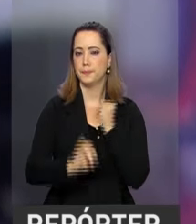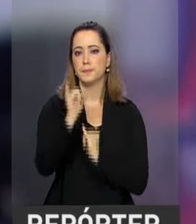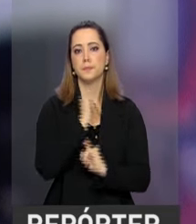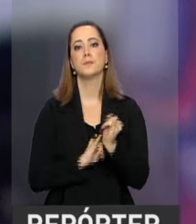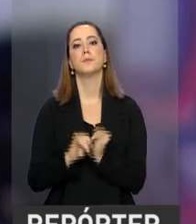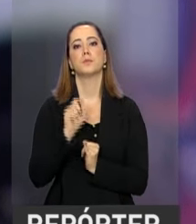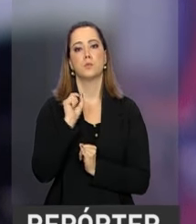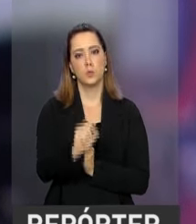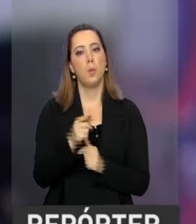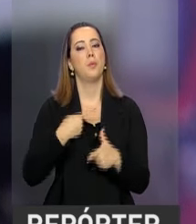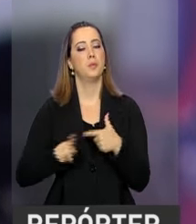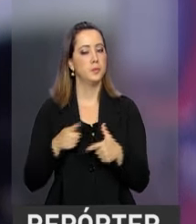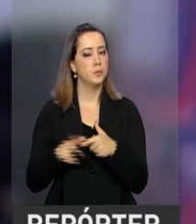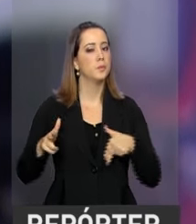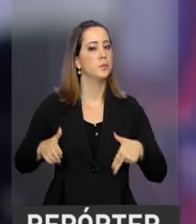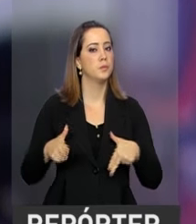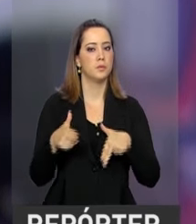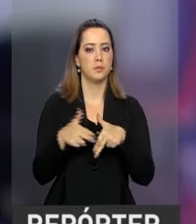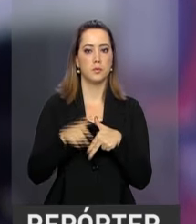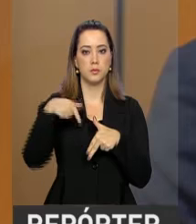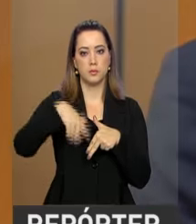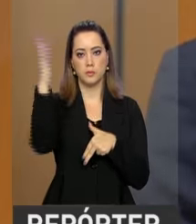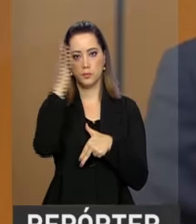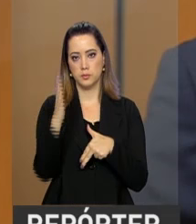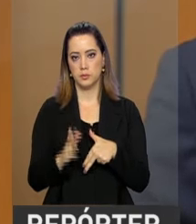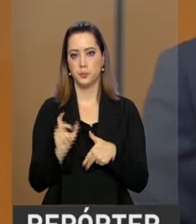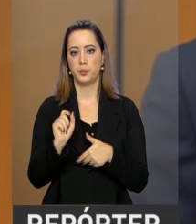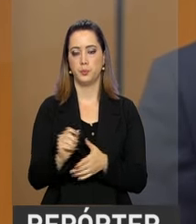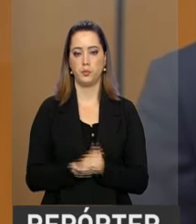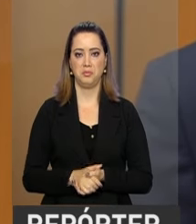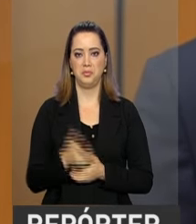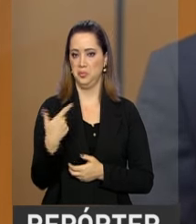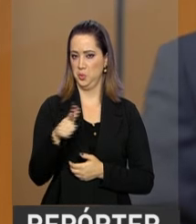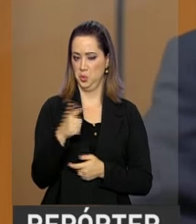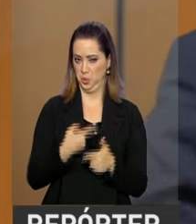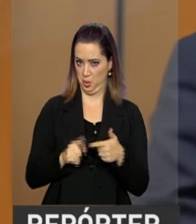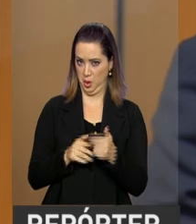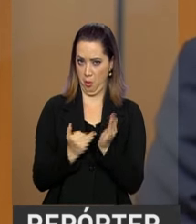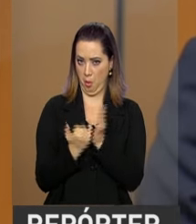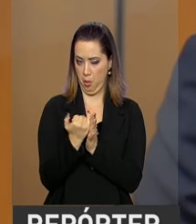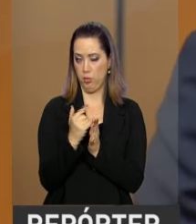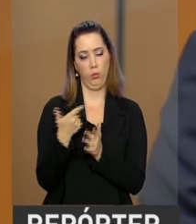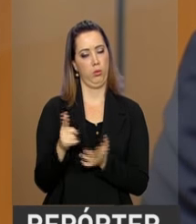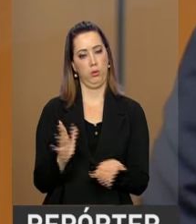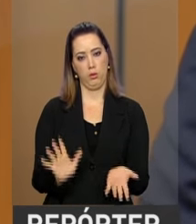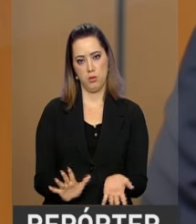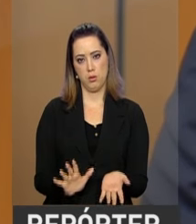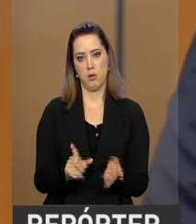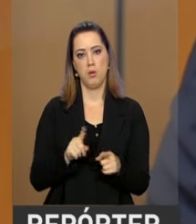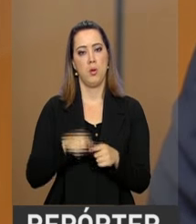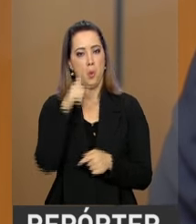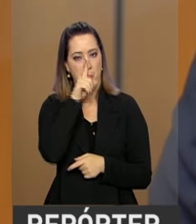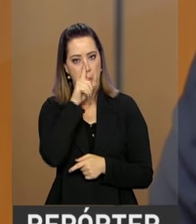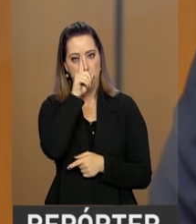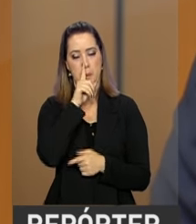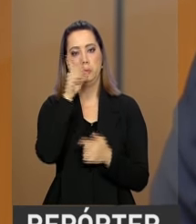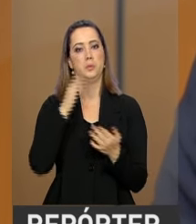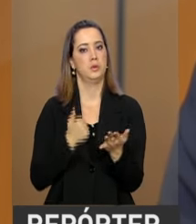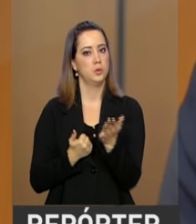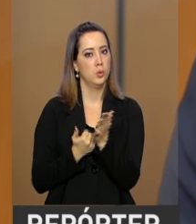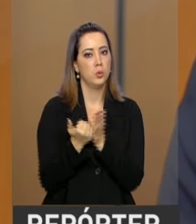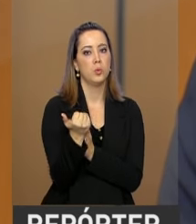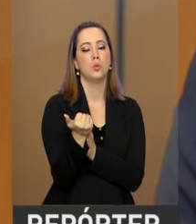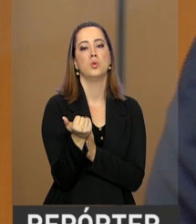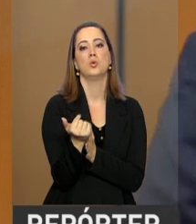informações sobre ameaças terroristas no Brasil. Não aumentou o risco, não há risco, continua a